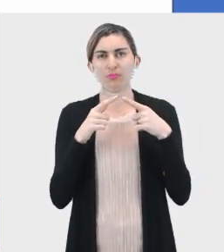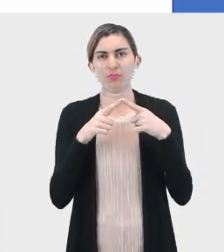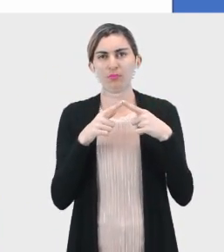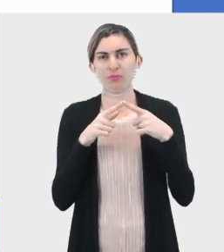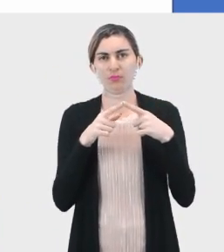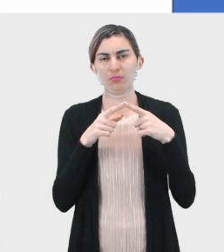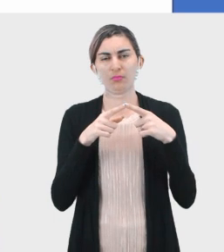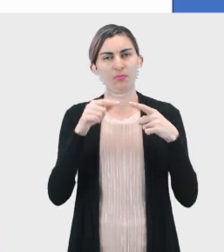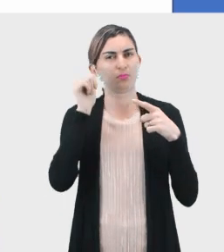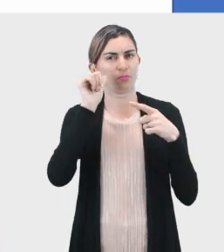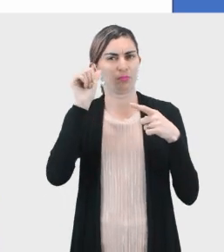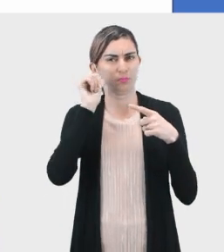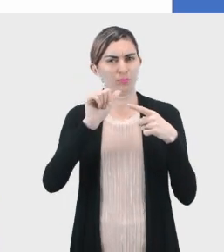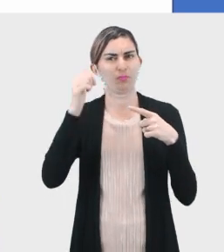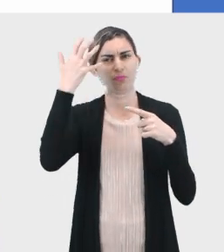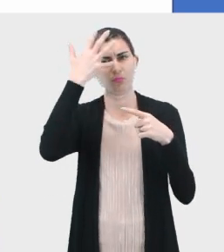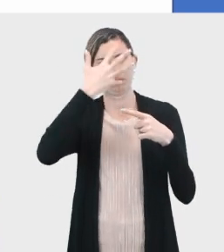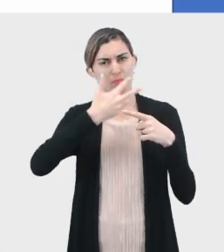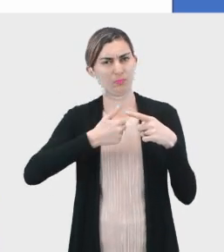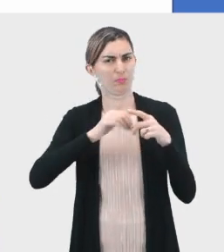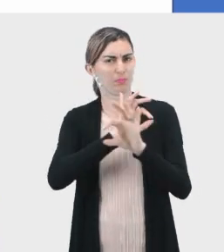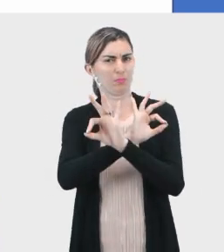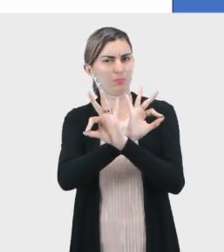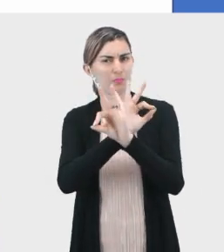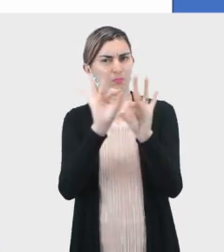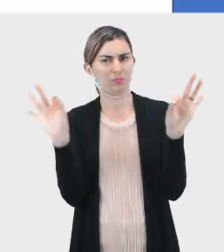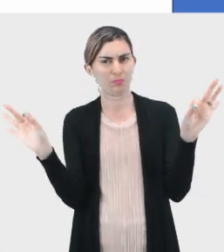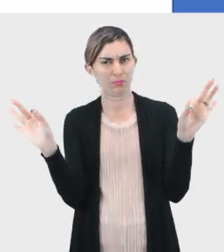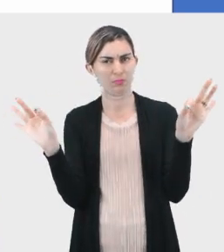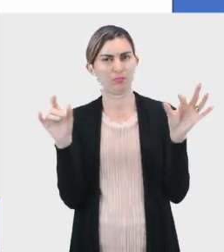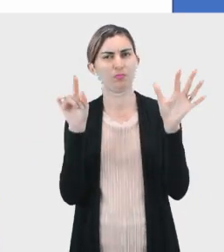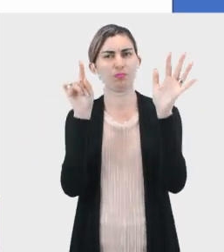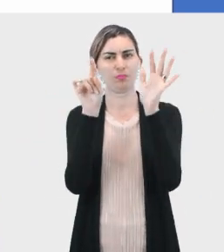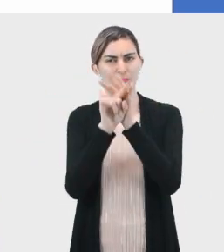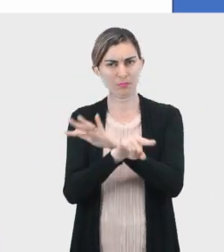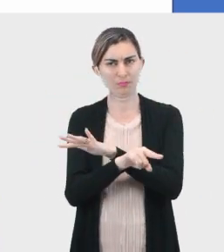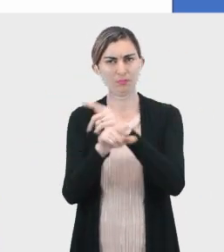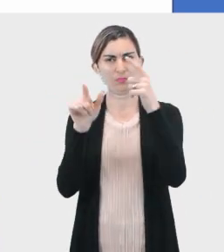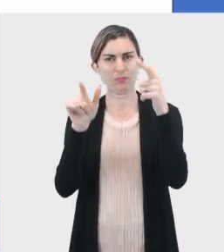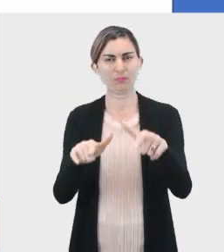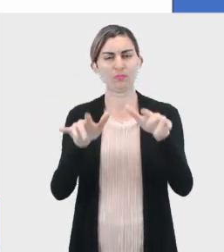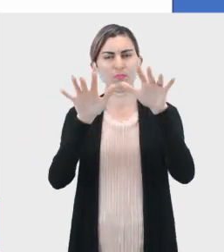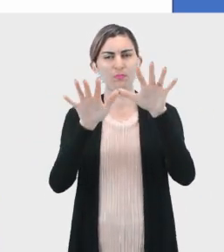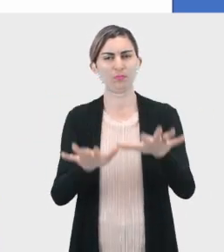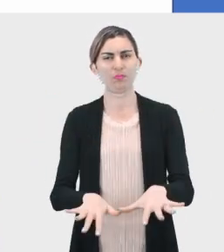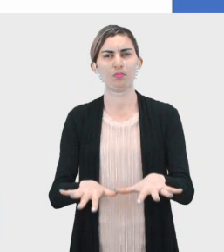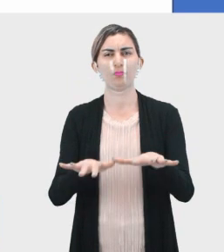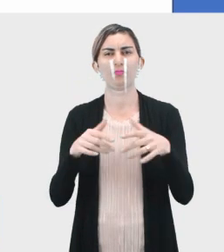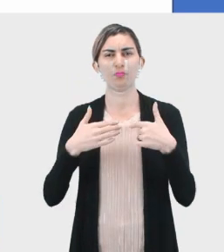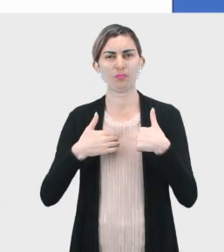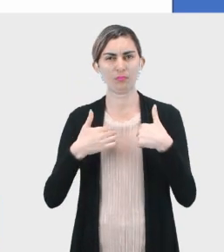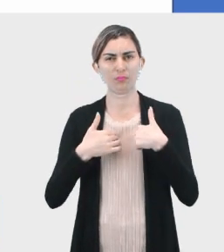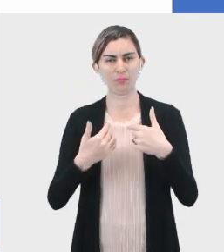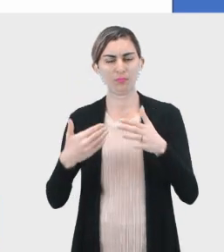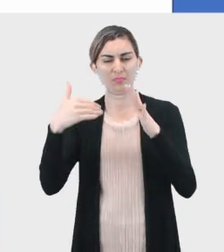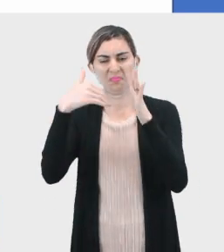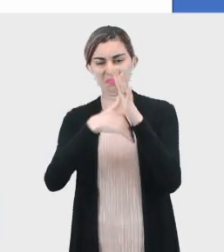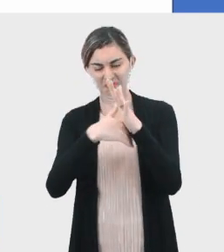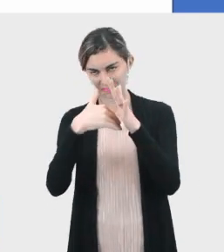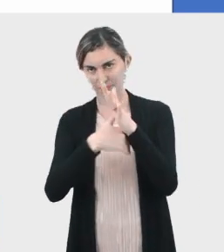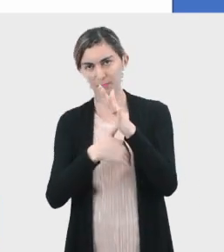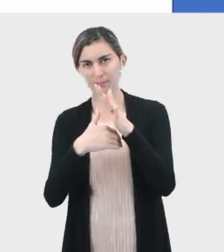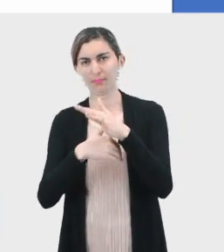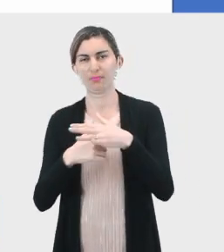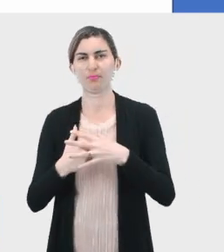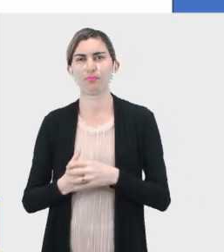lies. As mulheres bonitas e maravilhosas perguntam onde ficam aí os meus